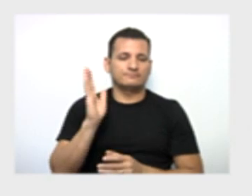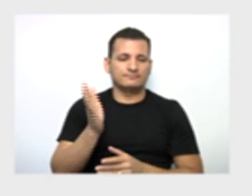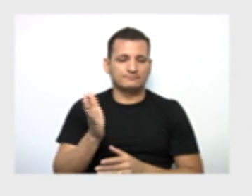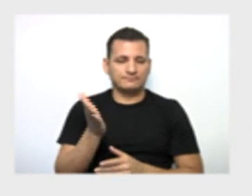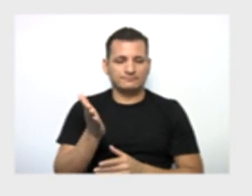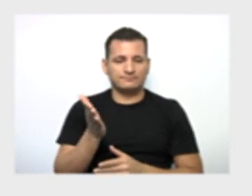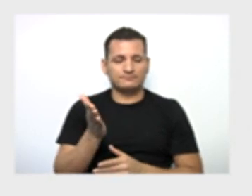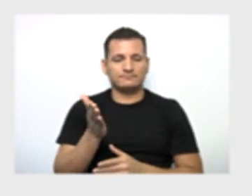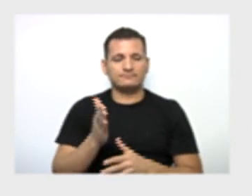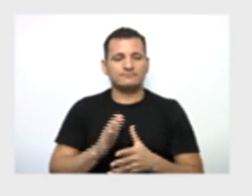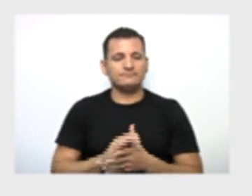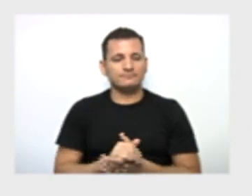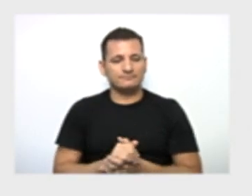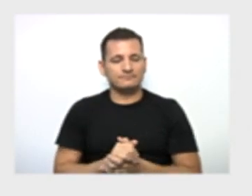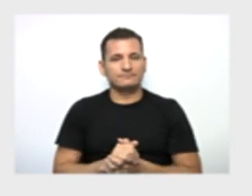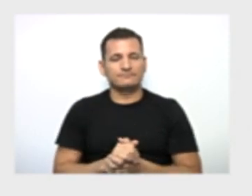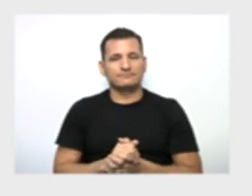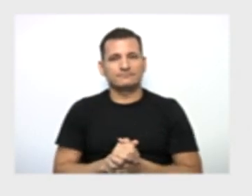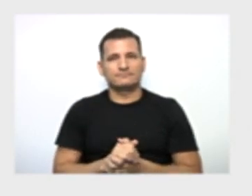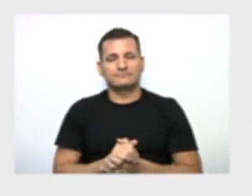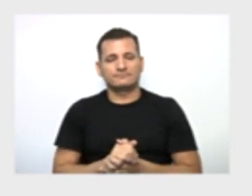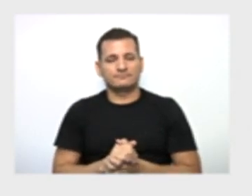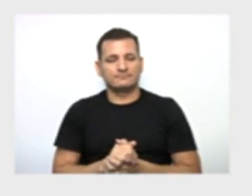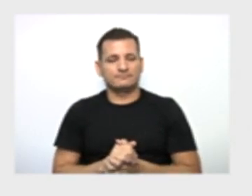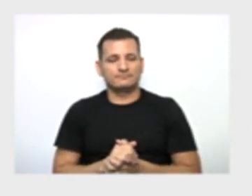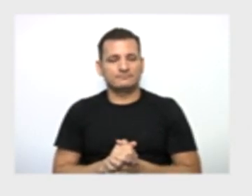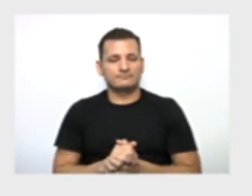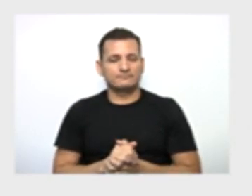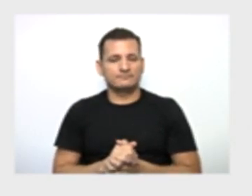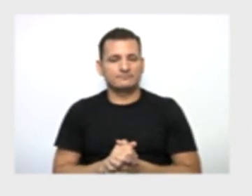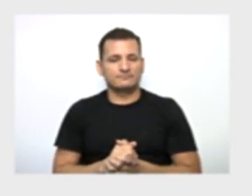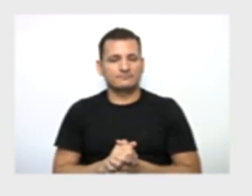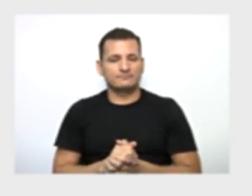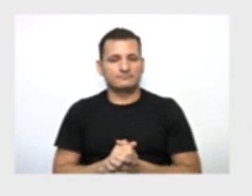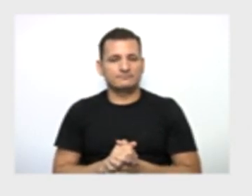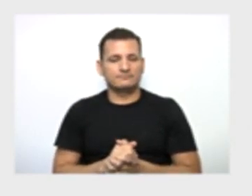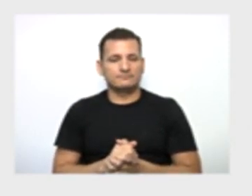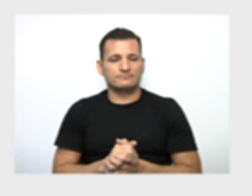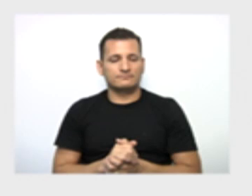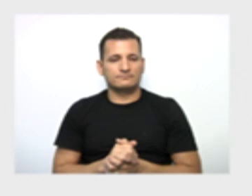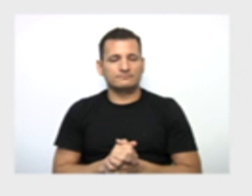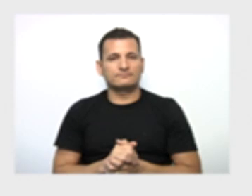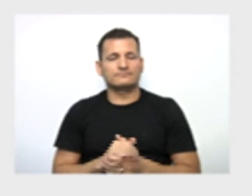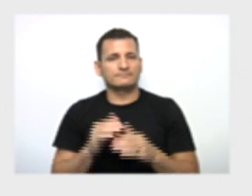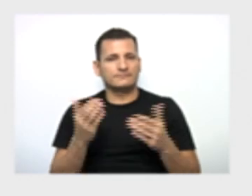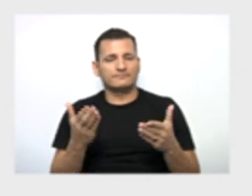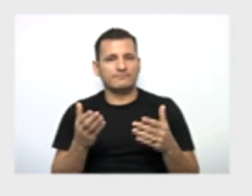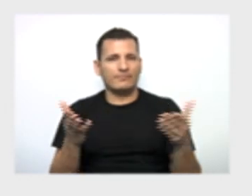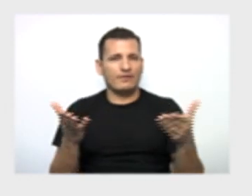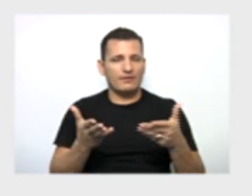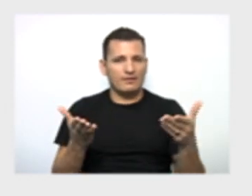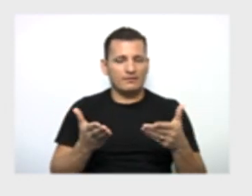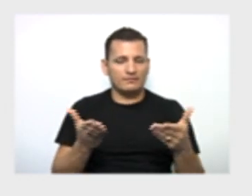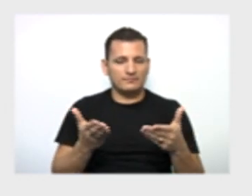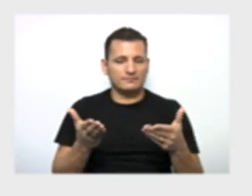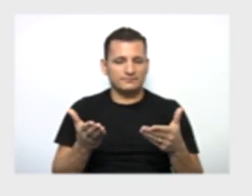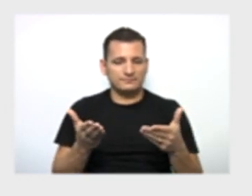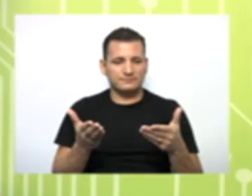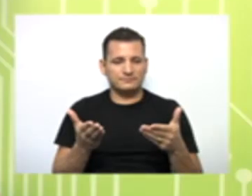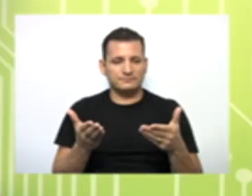entende que é numeradinho, bem bonitinho, um embaixo do outro. Certo, pessoal? Então, vamos fazer o seguinte